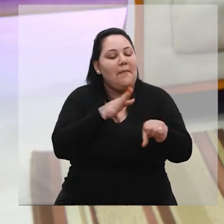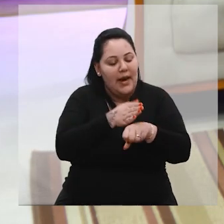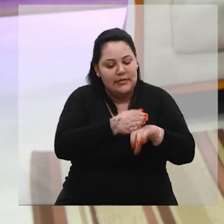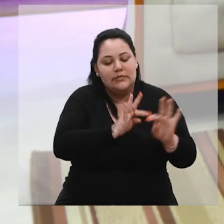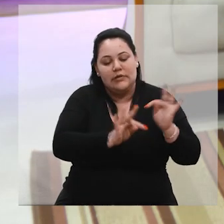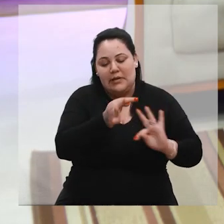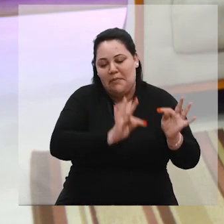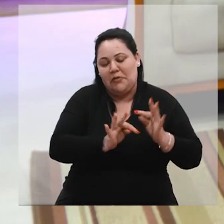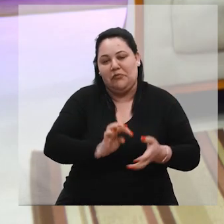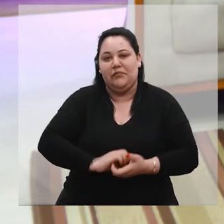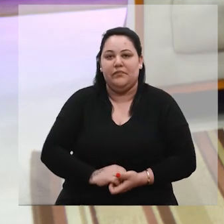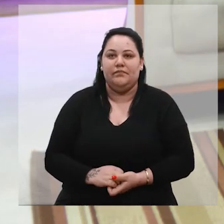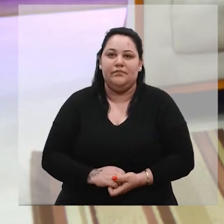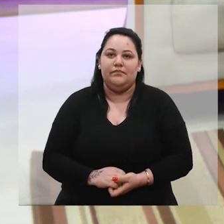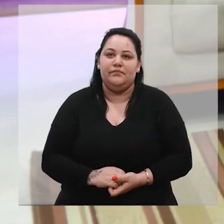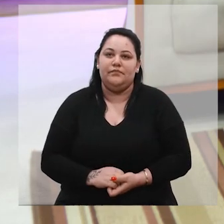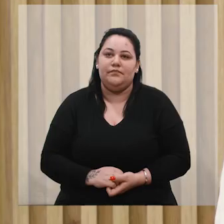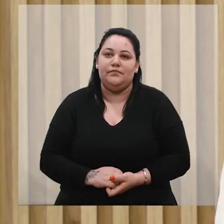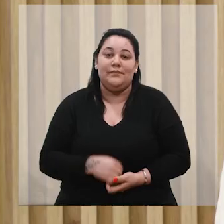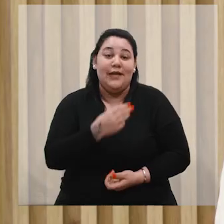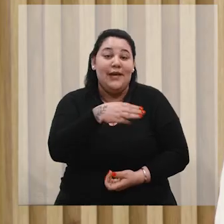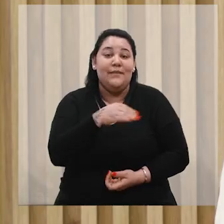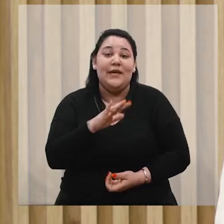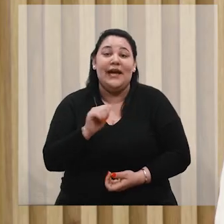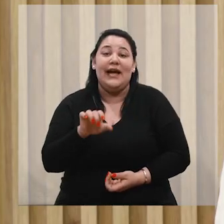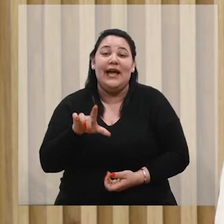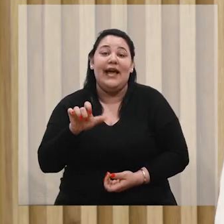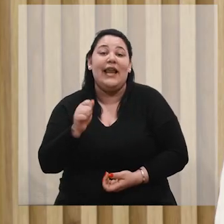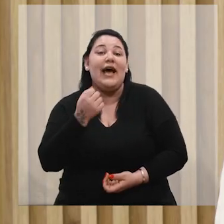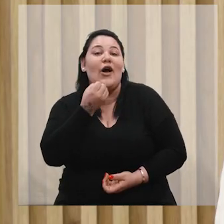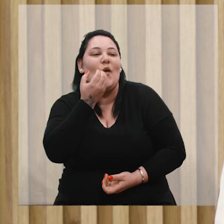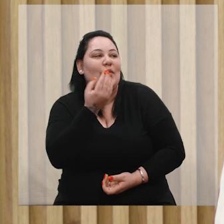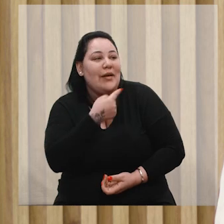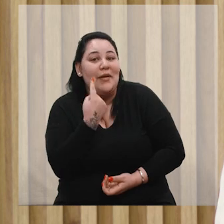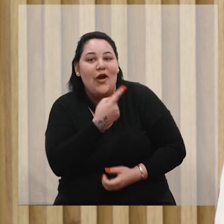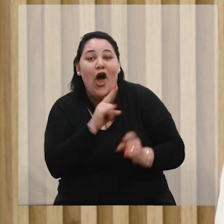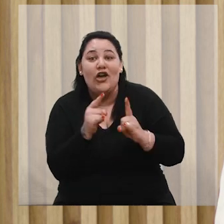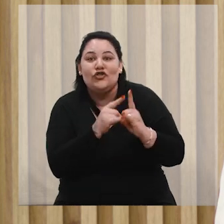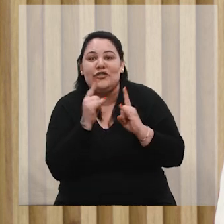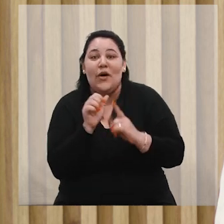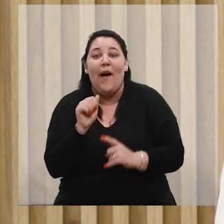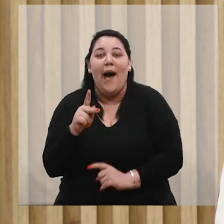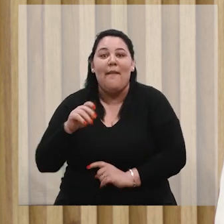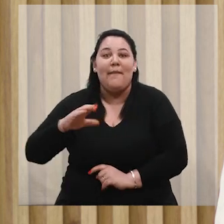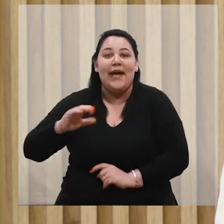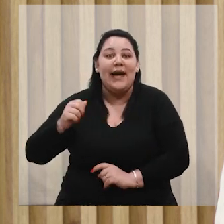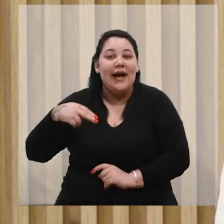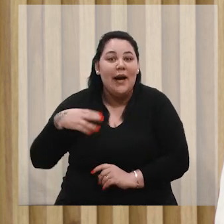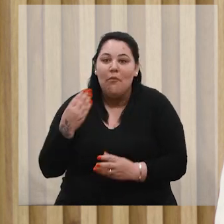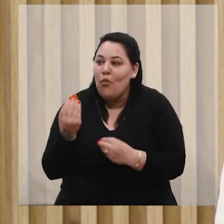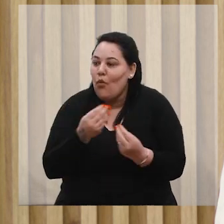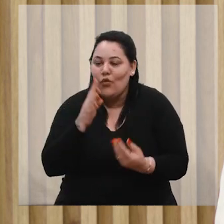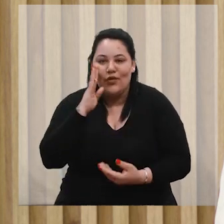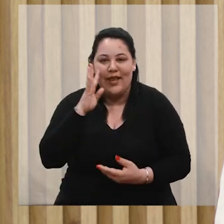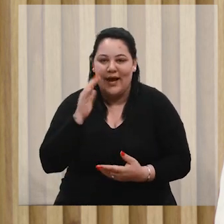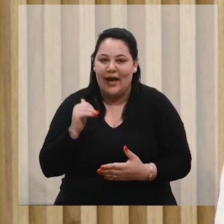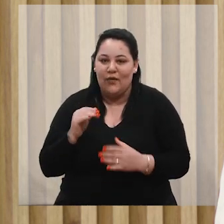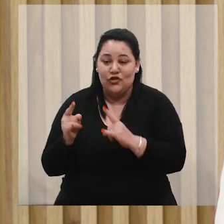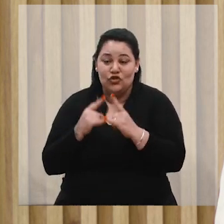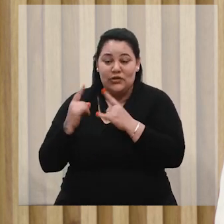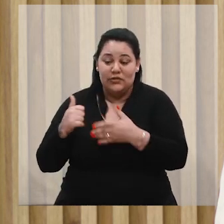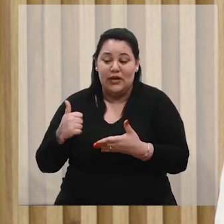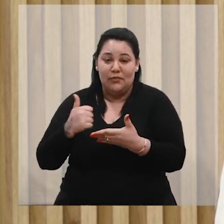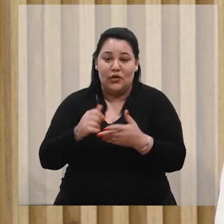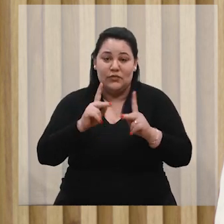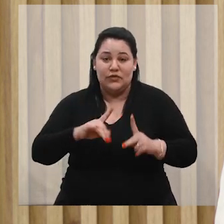parte do tratamento. Micaela, conta pra nós da APECAM, né? Acho tão legal, uma associação que a cidade tem, que dá apoio às pessoas que